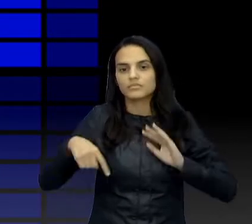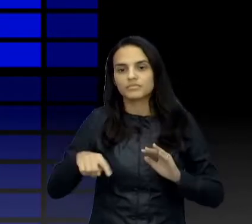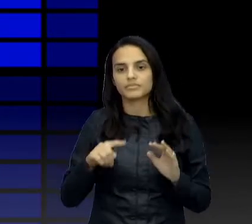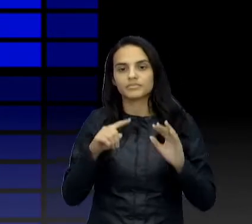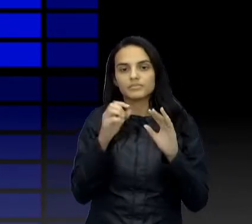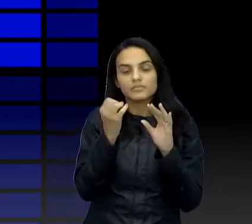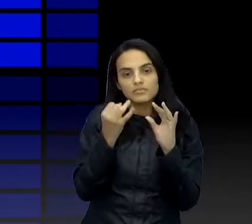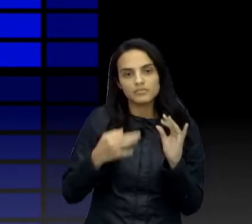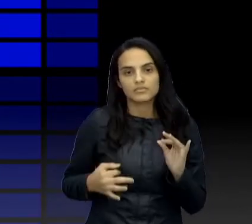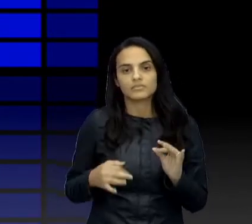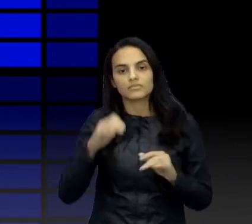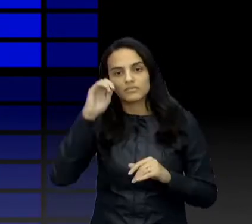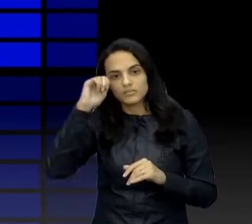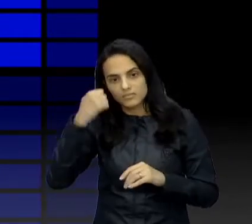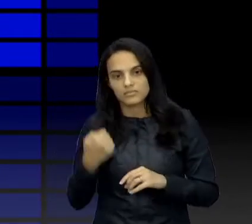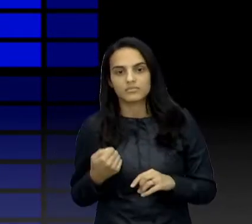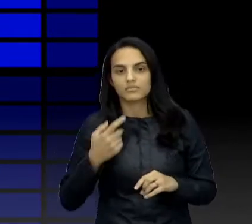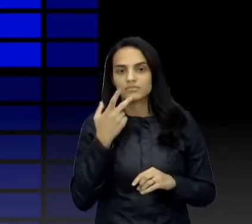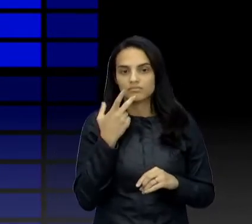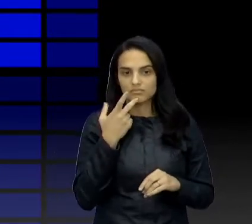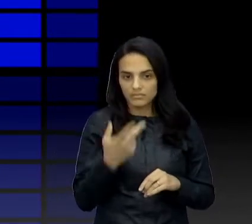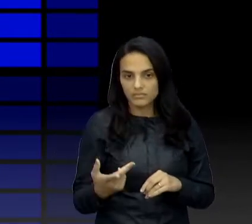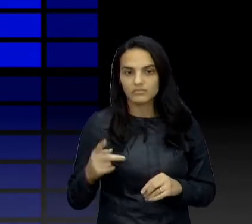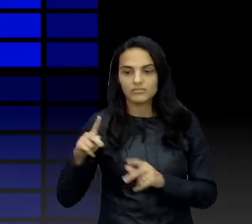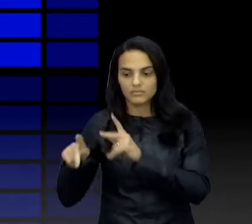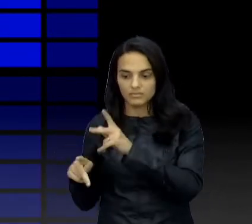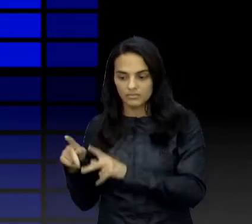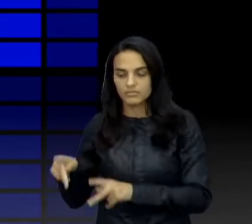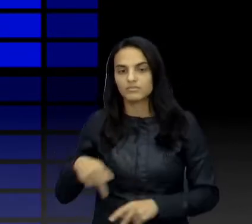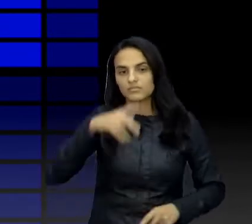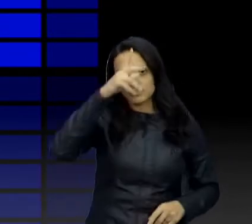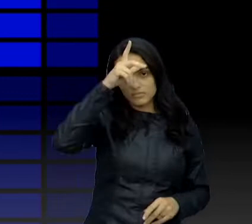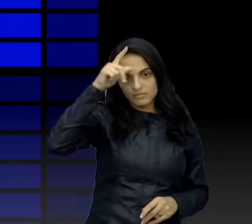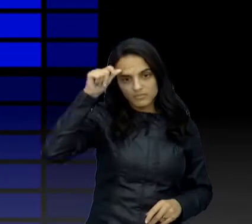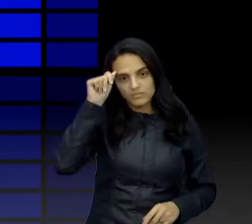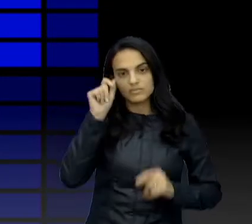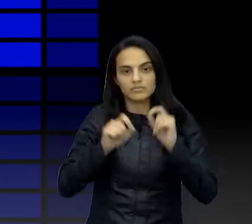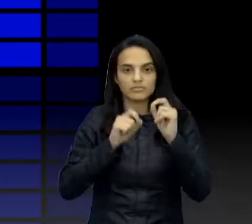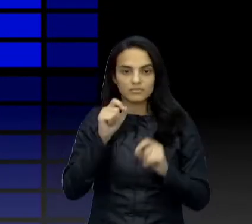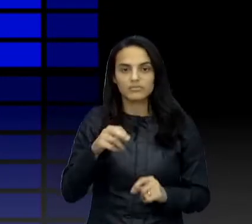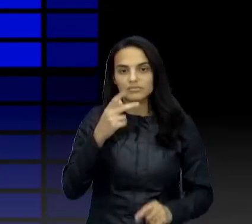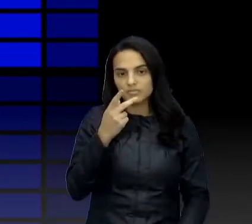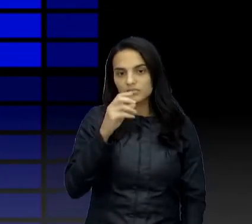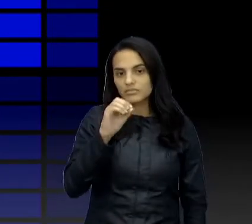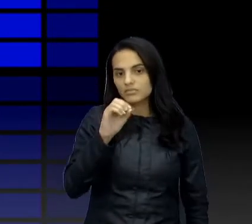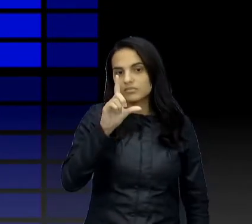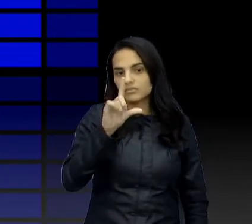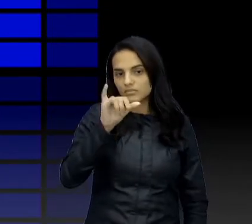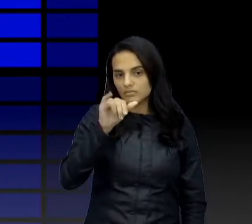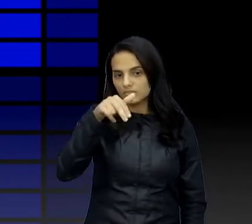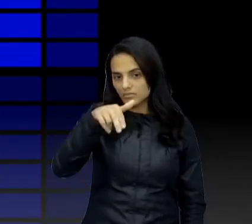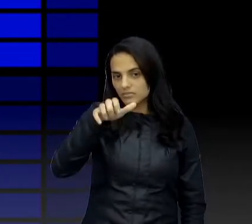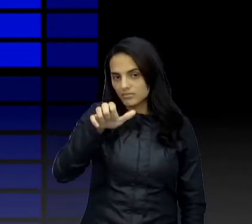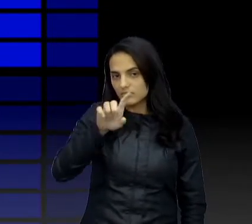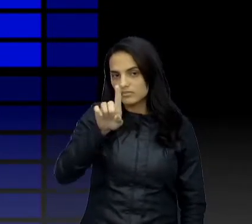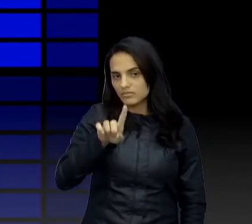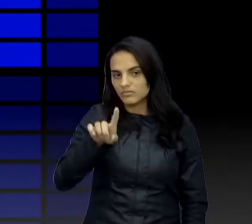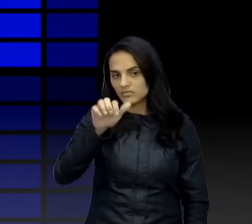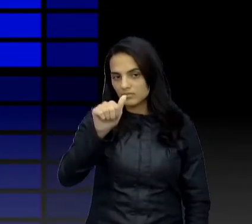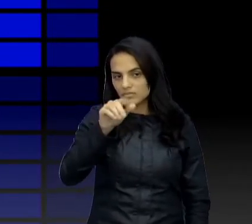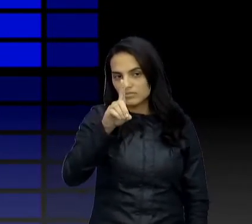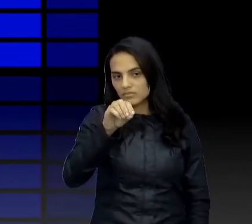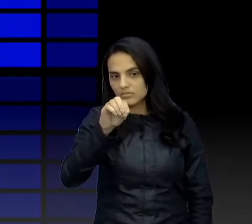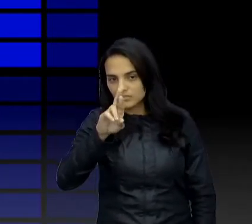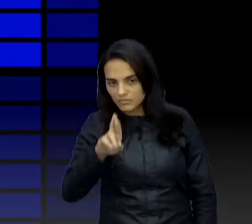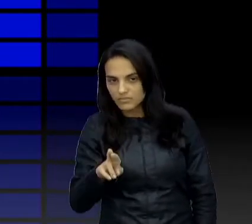do negro, por exemplo, falando dos povos africanos, é o colonizador. Então se percebe negro